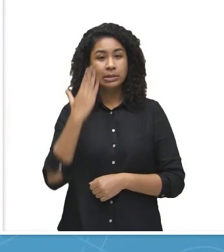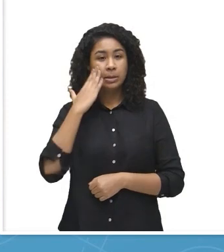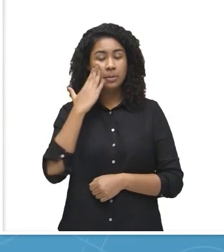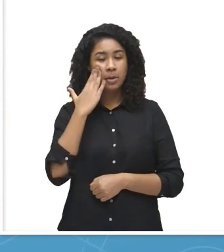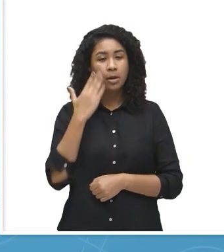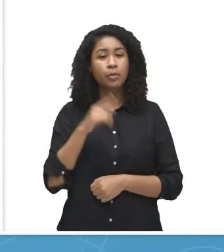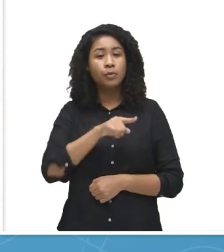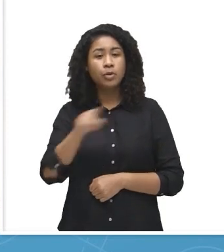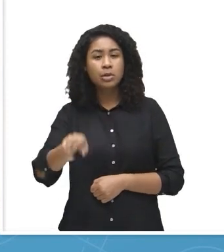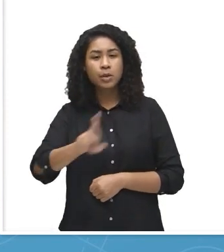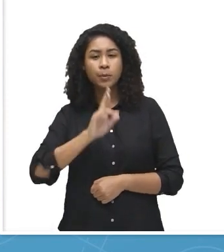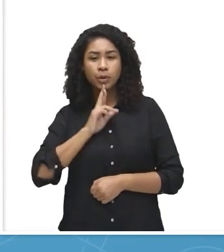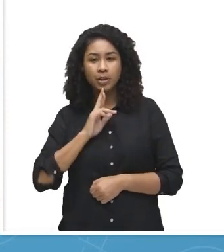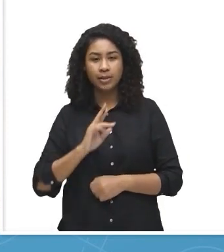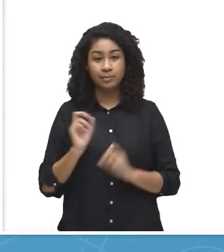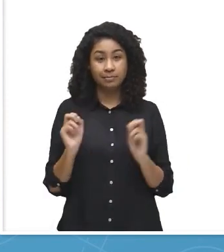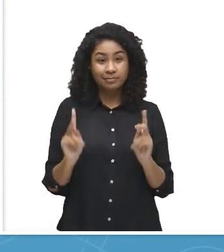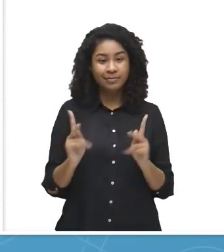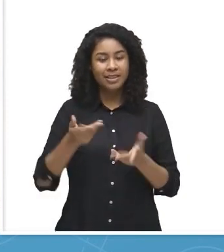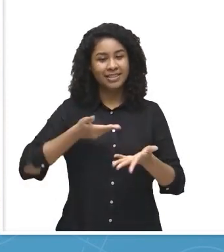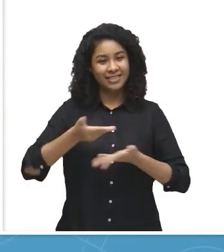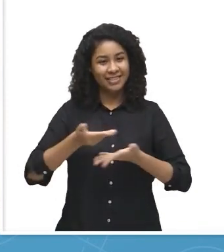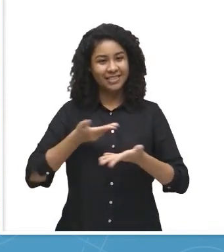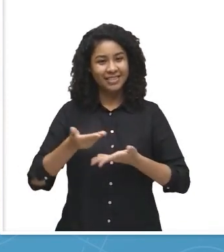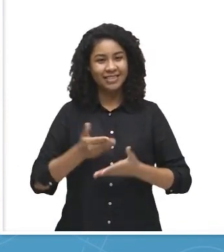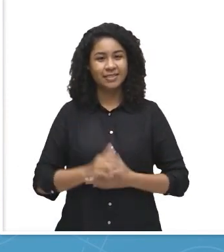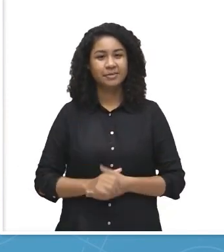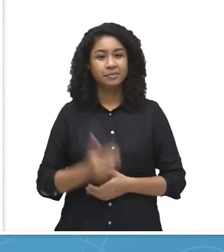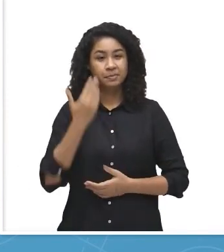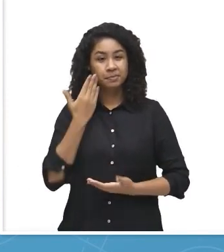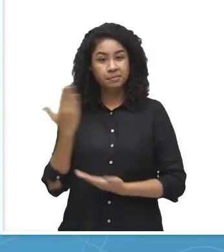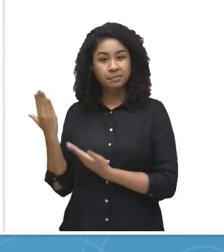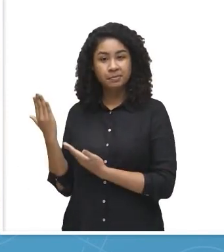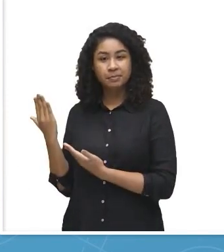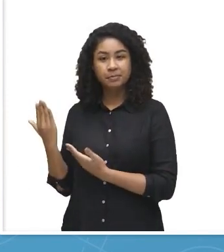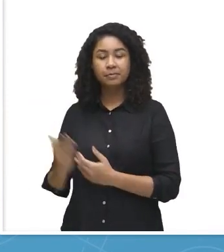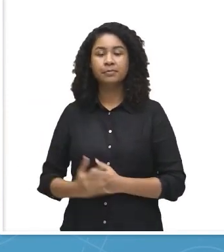momento de interatividade. Ok, galerinha? No quadro agora, as duas questões.